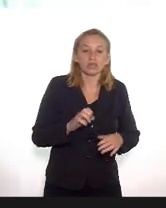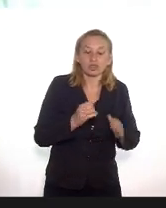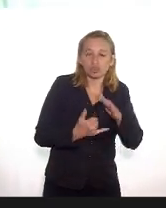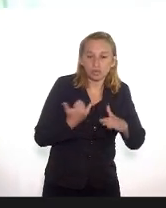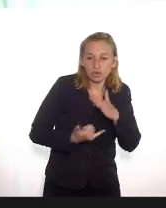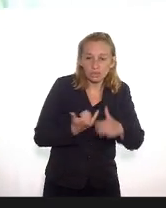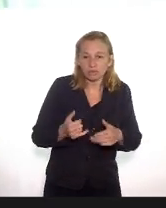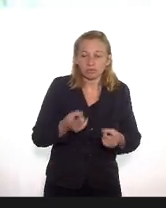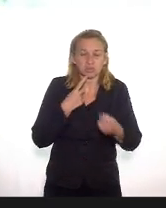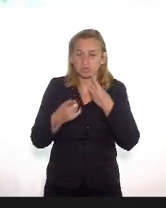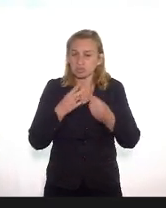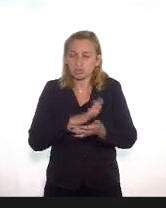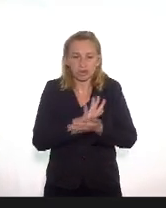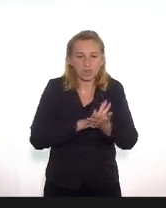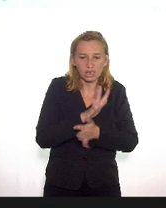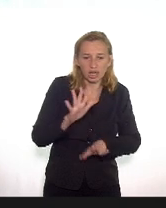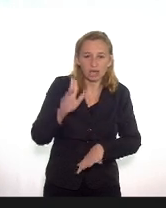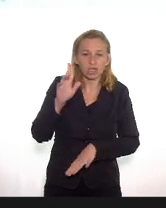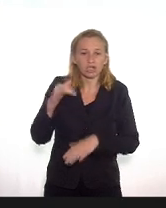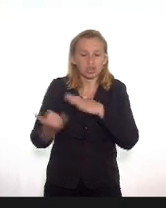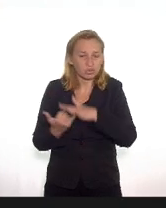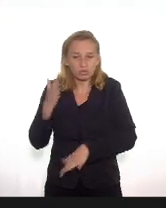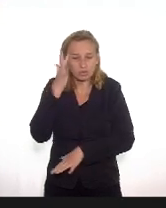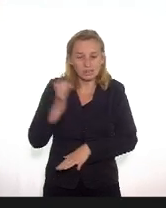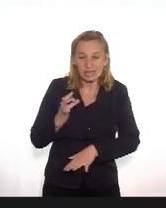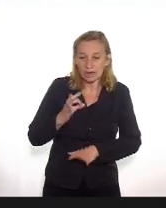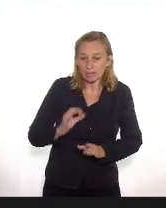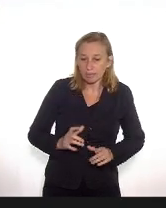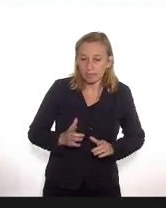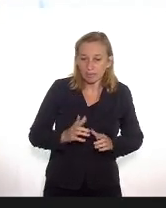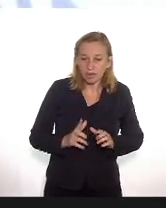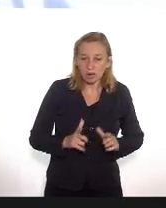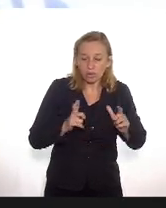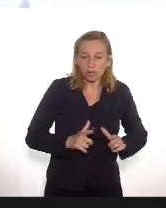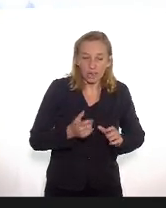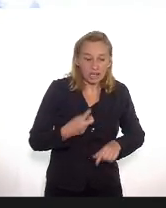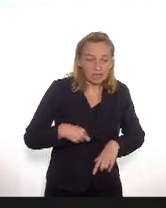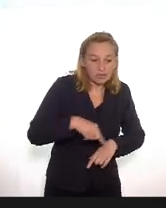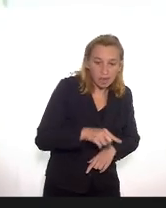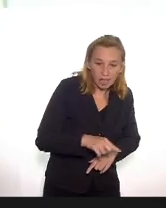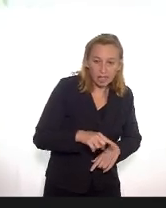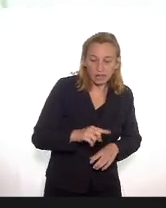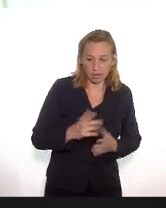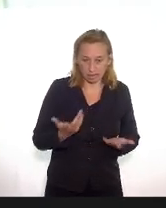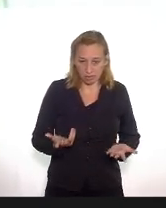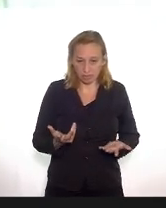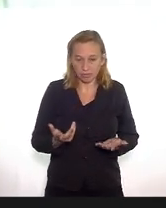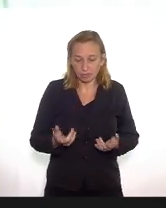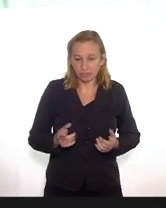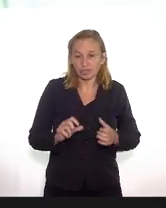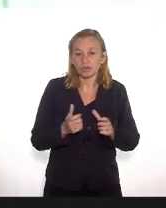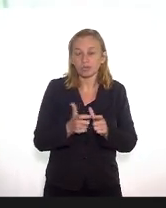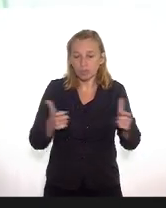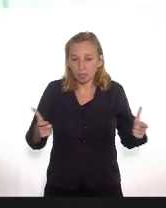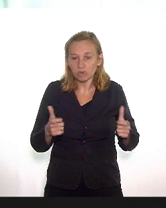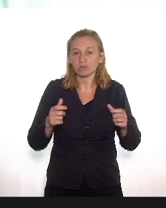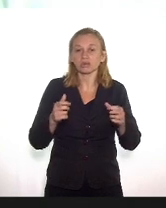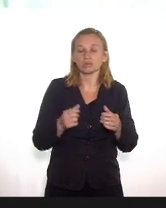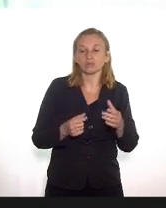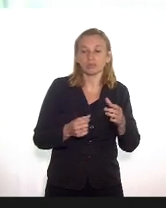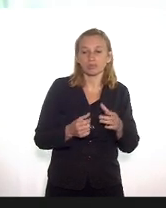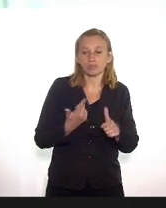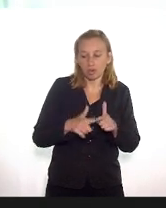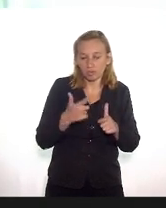se debate, não, a instituição não sabe onde está, para onde vai no médio prazo, para onde vai no longo prazo. É um grande problema que nós